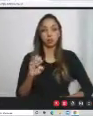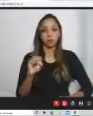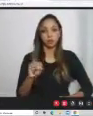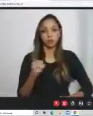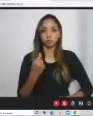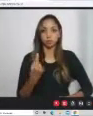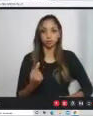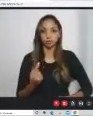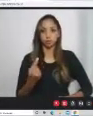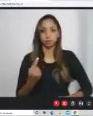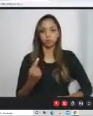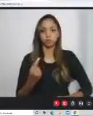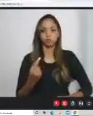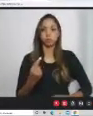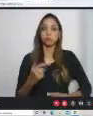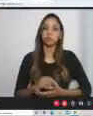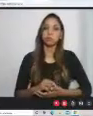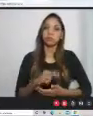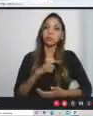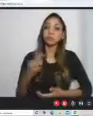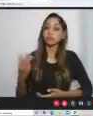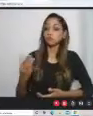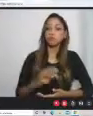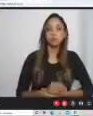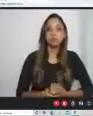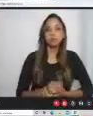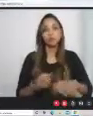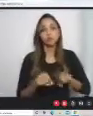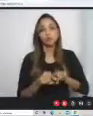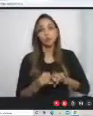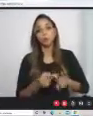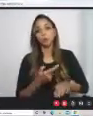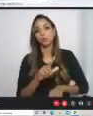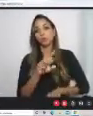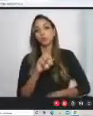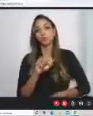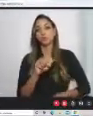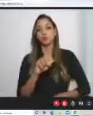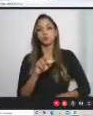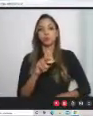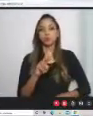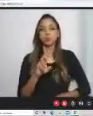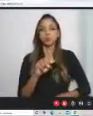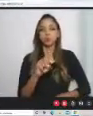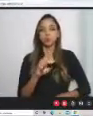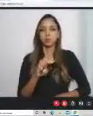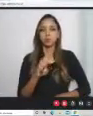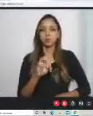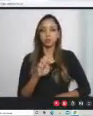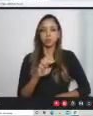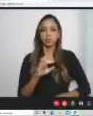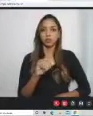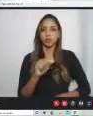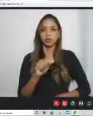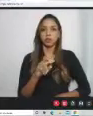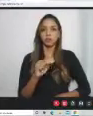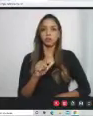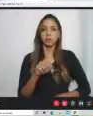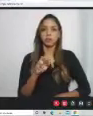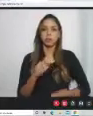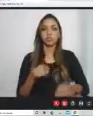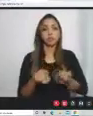3. Vejo aqui também no Suzete Cavalcante, também com menos 3. E o João Dias também com